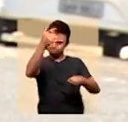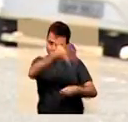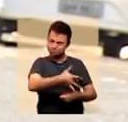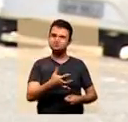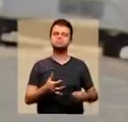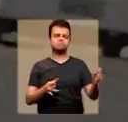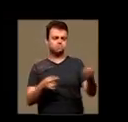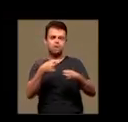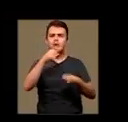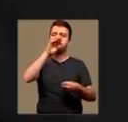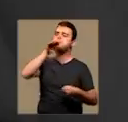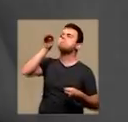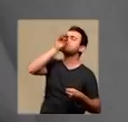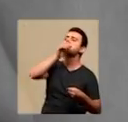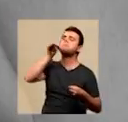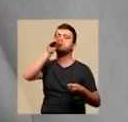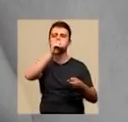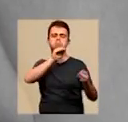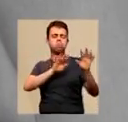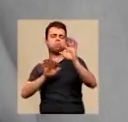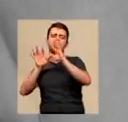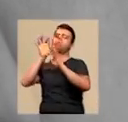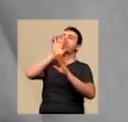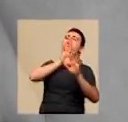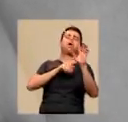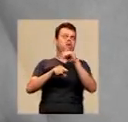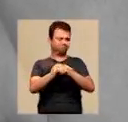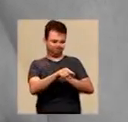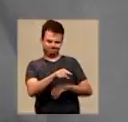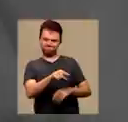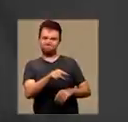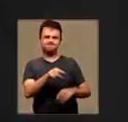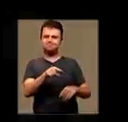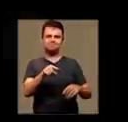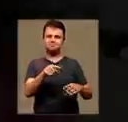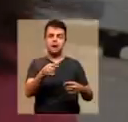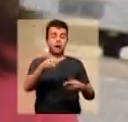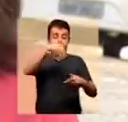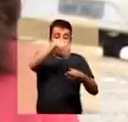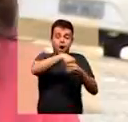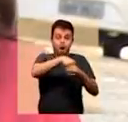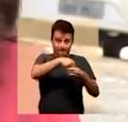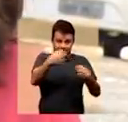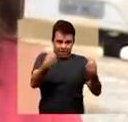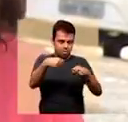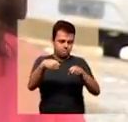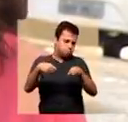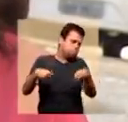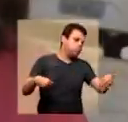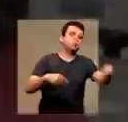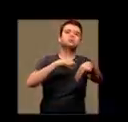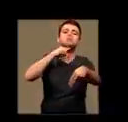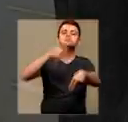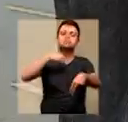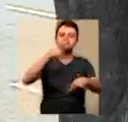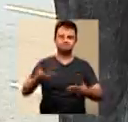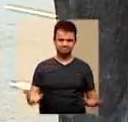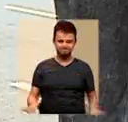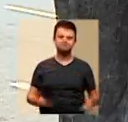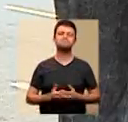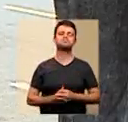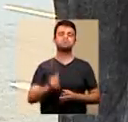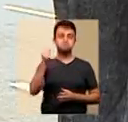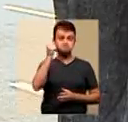carro. A fala dele estava pastosa, sabe? Ele não deu conta de sair de dentro do carro, da situação que ele estava. Ela foi